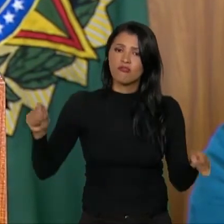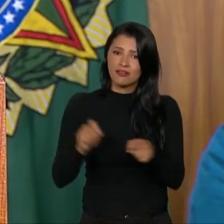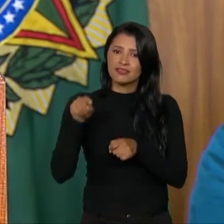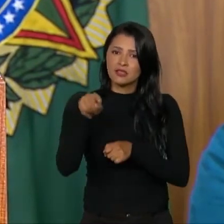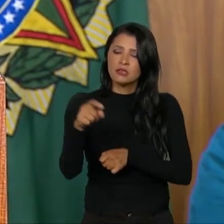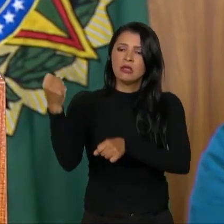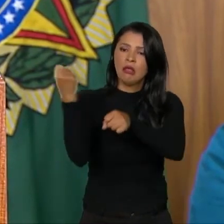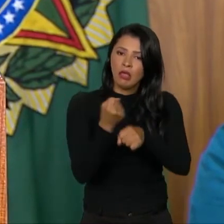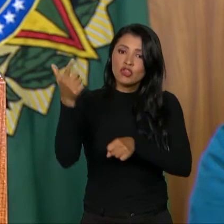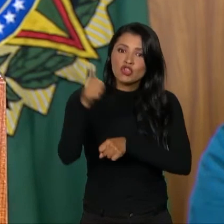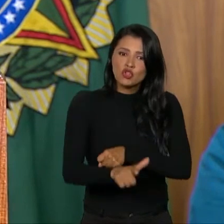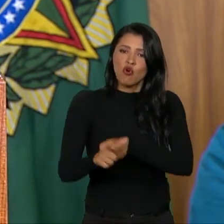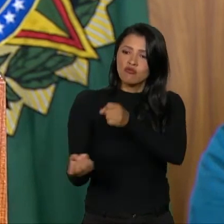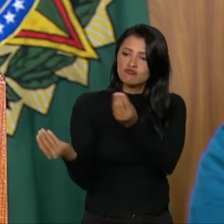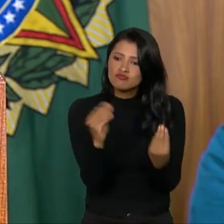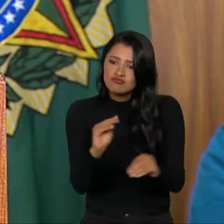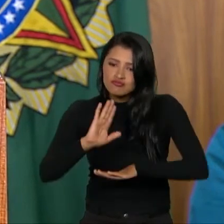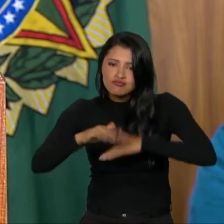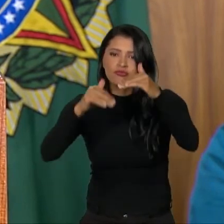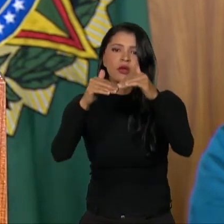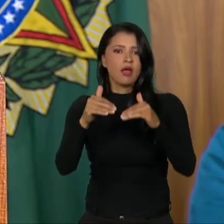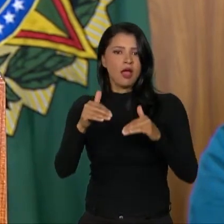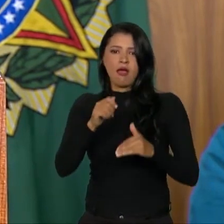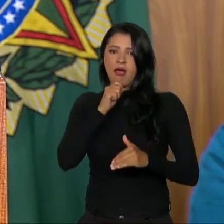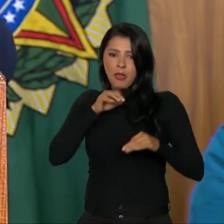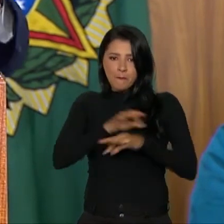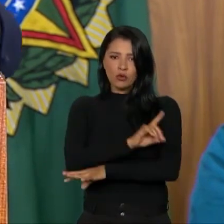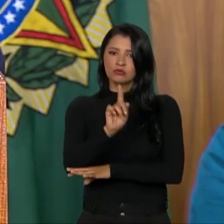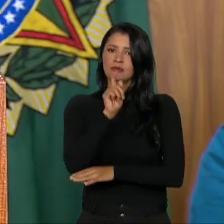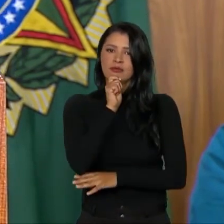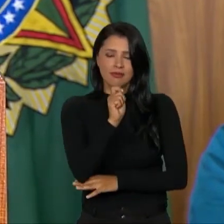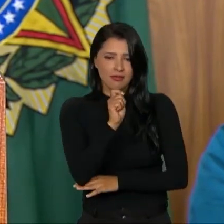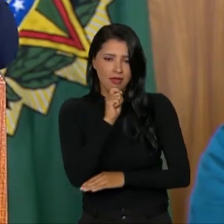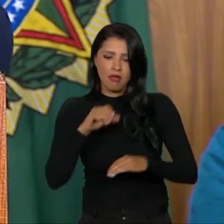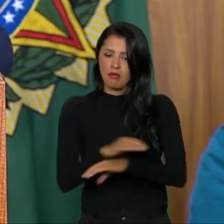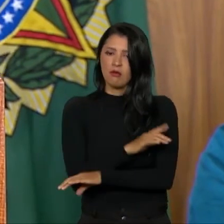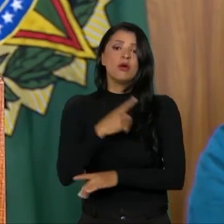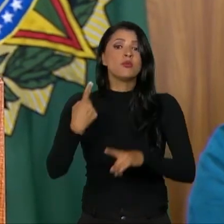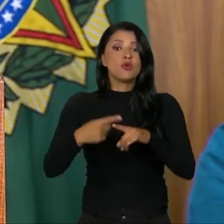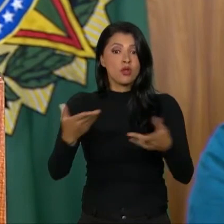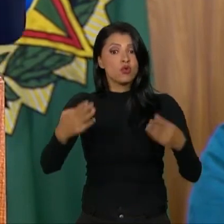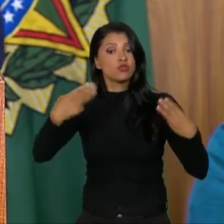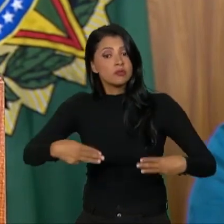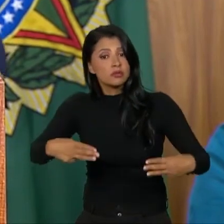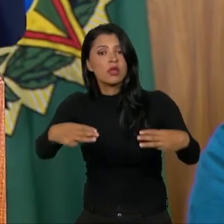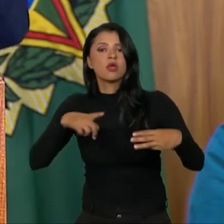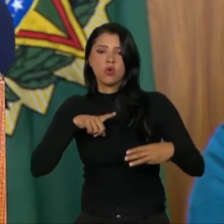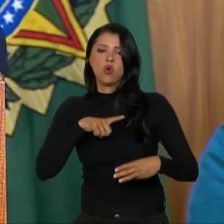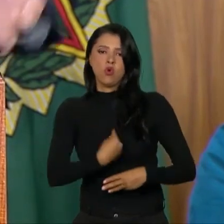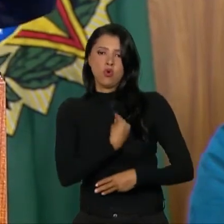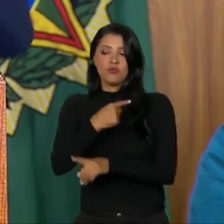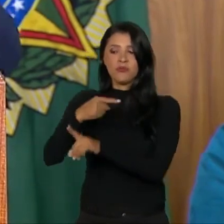de reconstrução. Ainda não terminamos, porque tem ministério que hoje tem metade